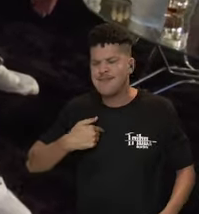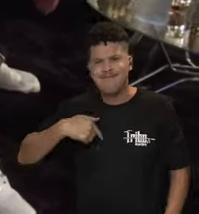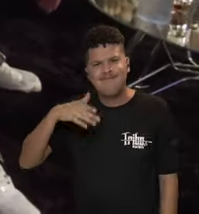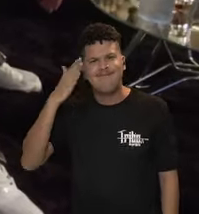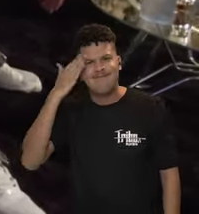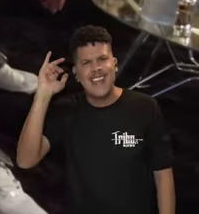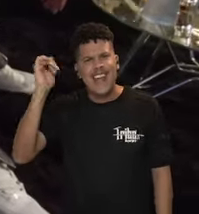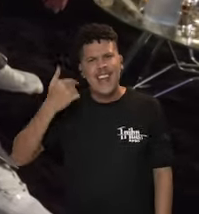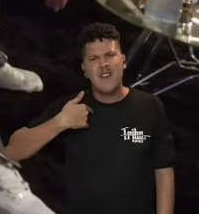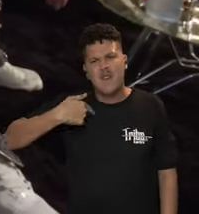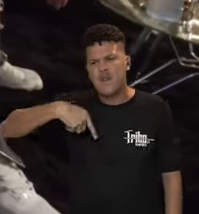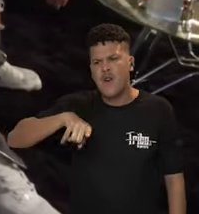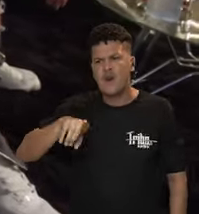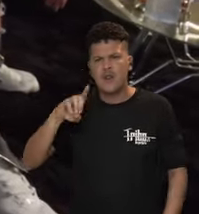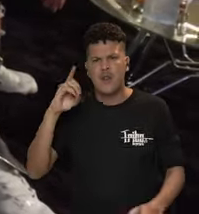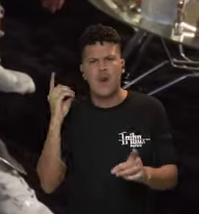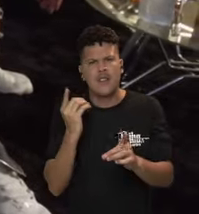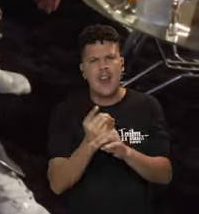te encontrar.